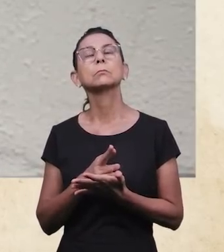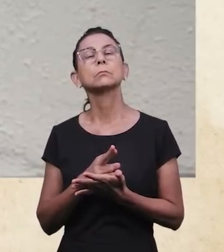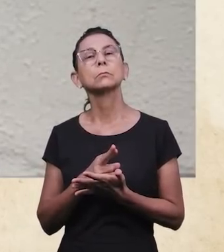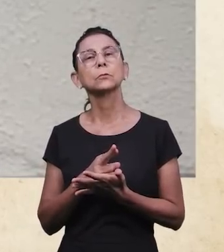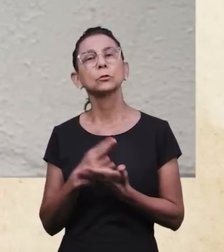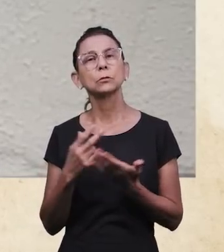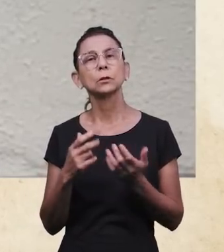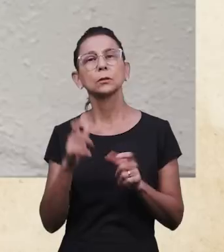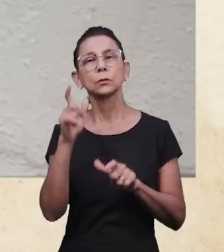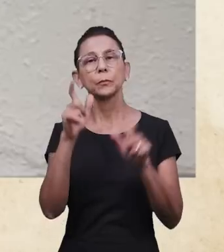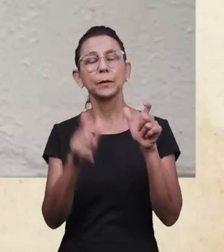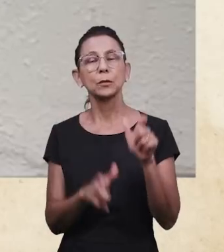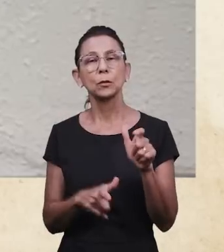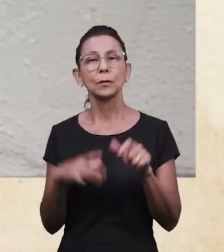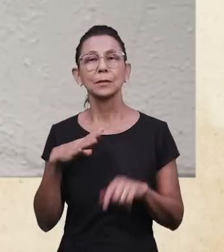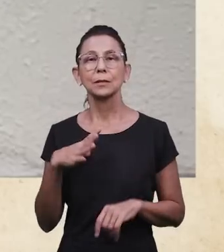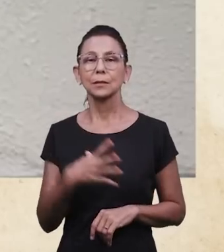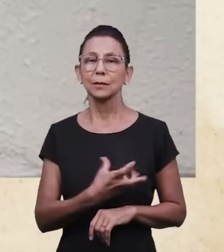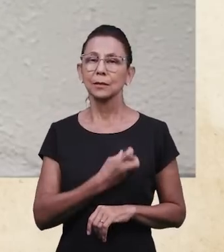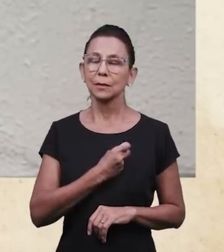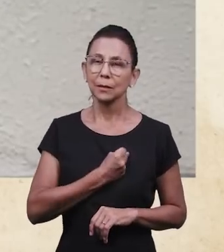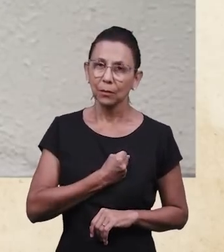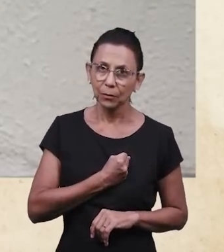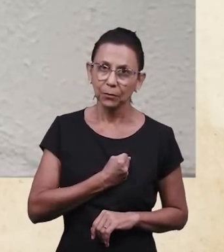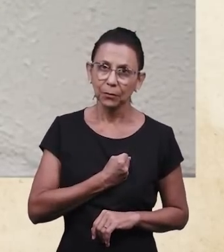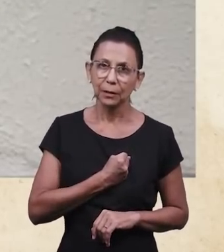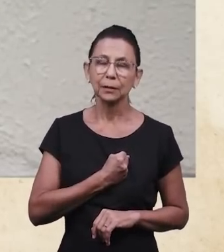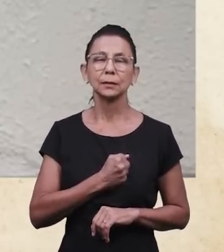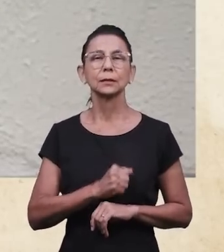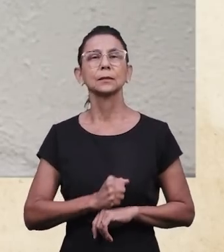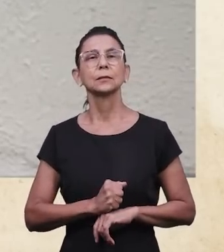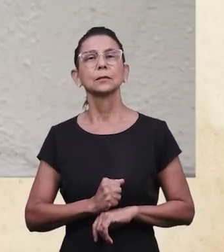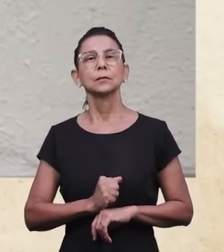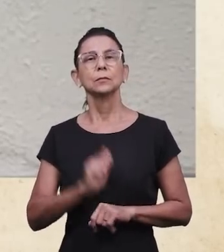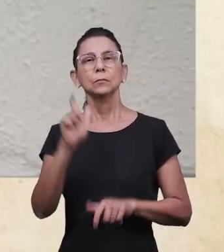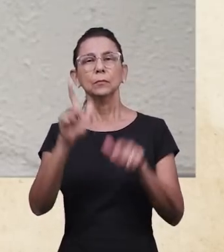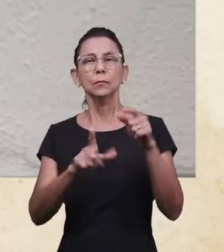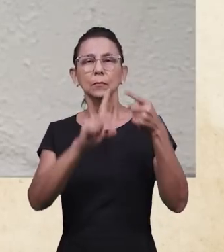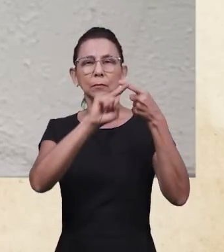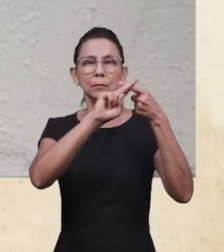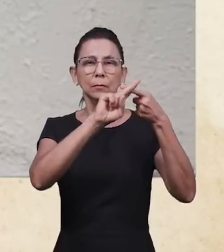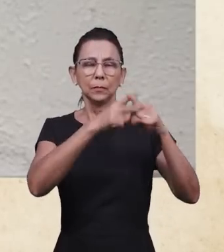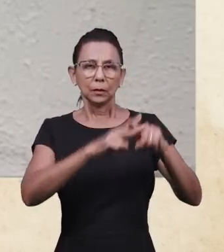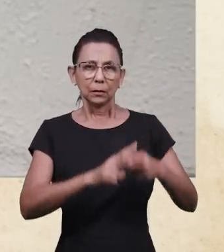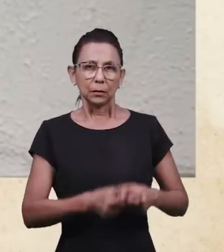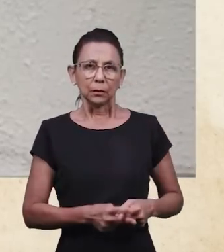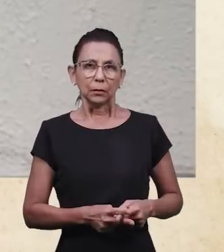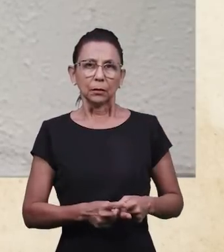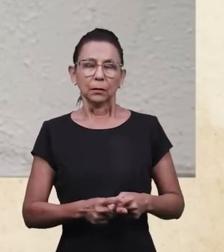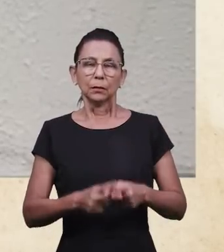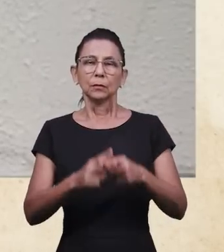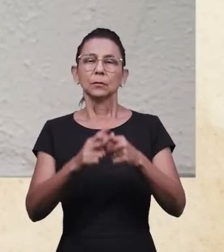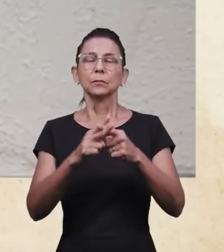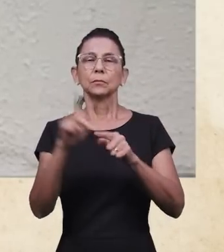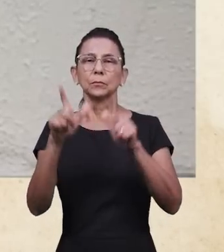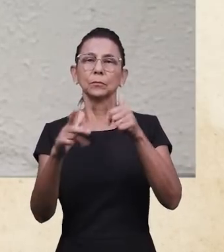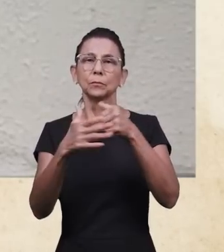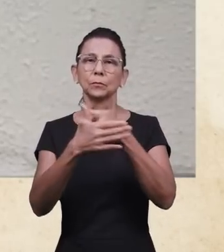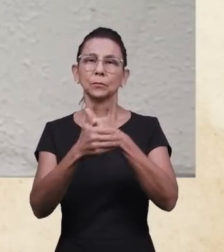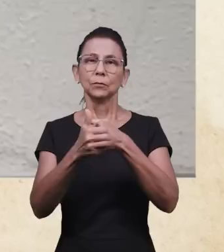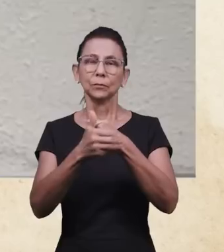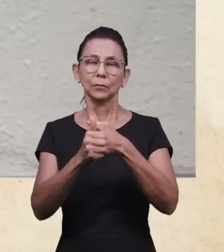vidas consoladas pelo Senhor. Então, aos jovens, sejam firmes e continua fazendo o